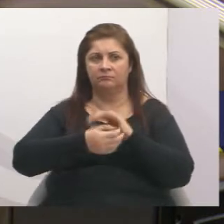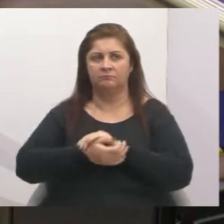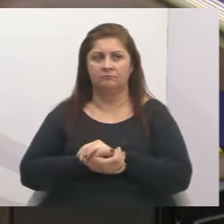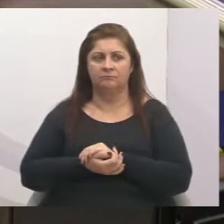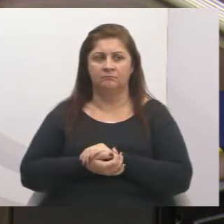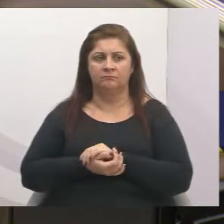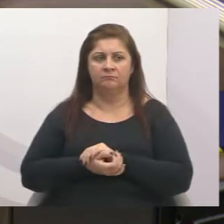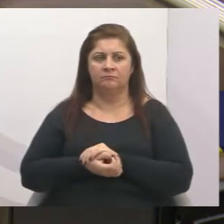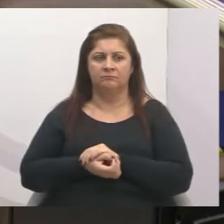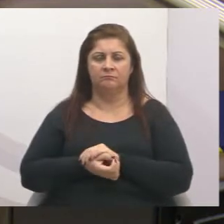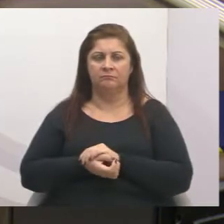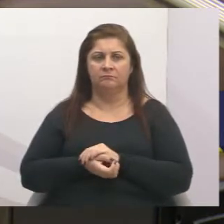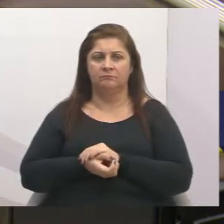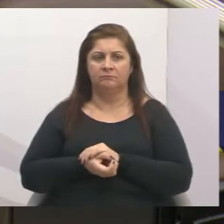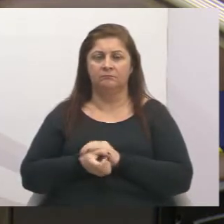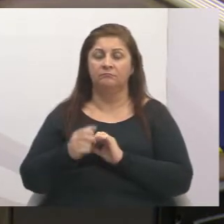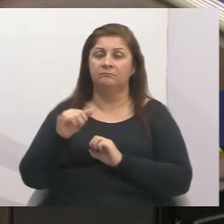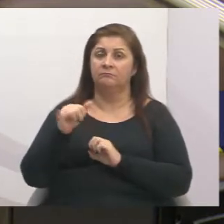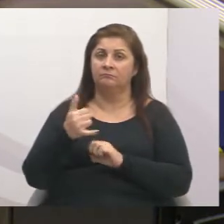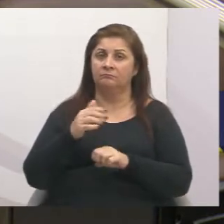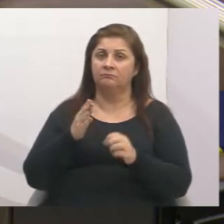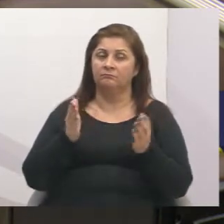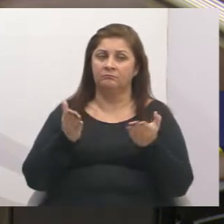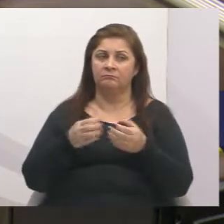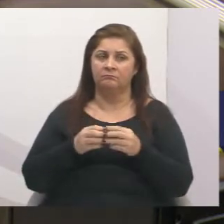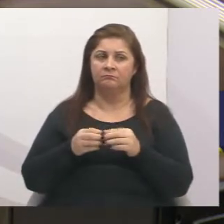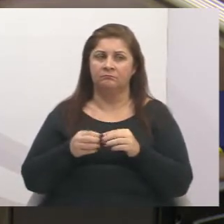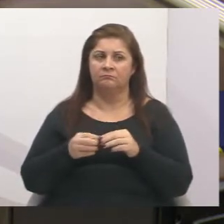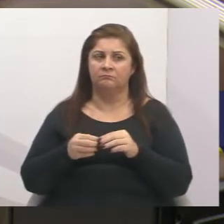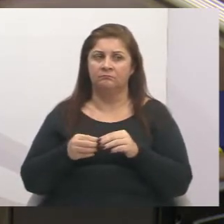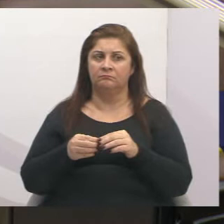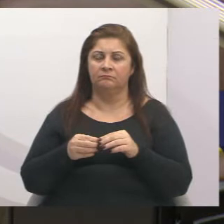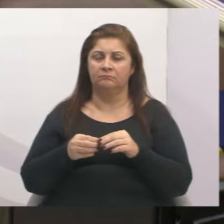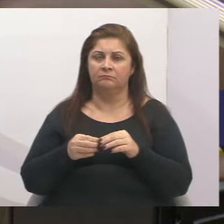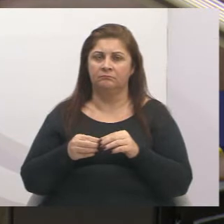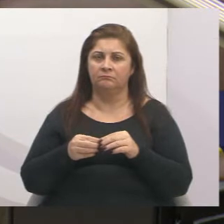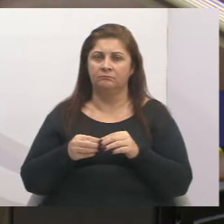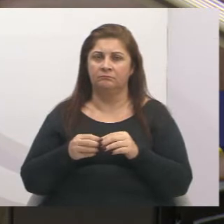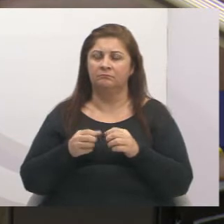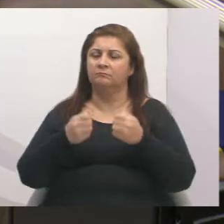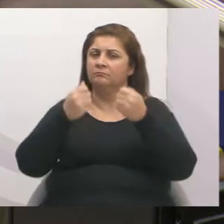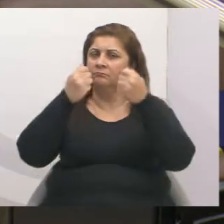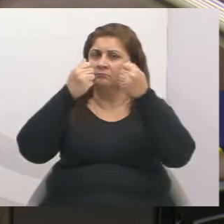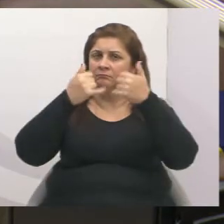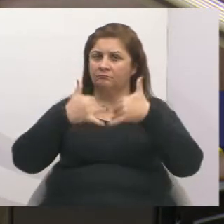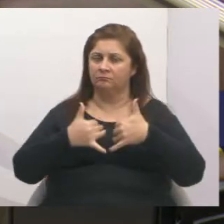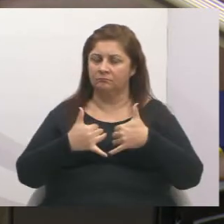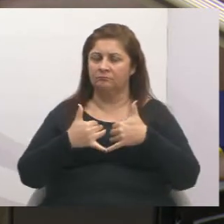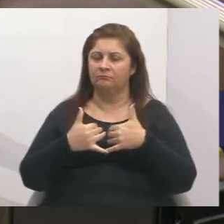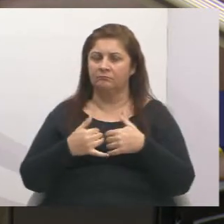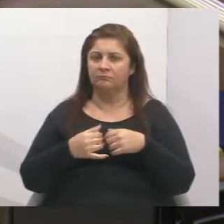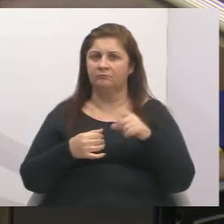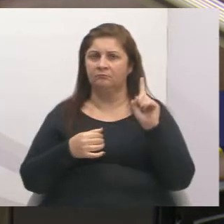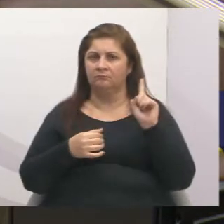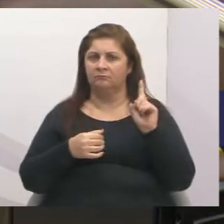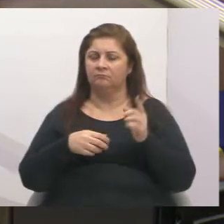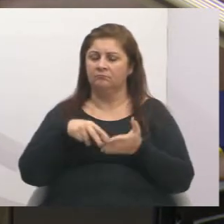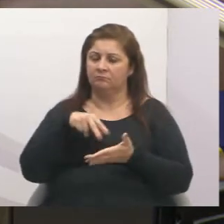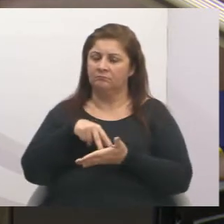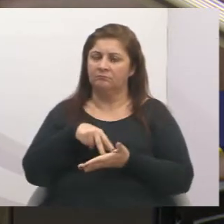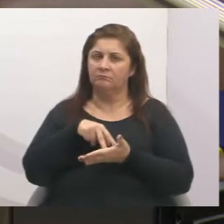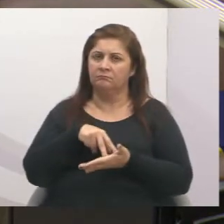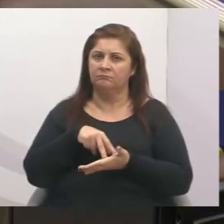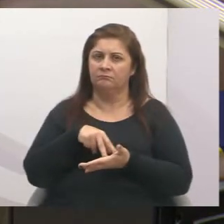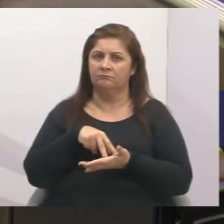SAI, aproveitar esse momento para deixar bem claro a nossa posição enquanto